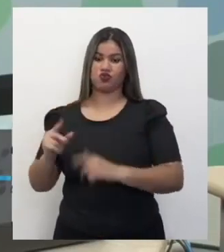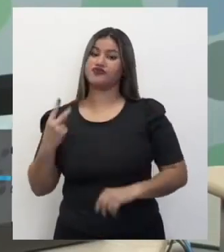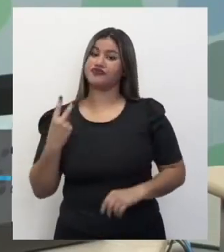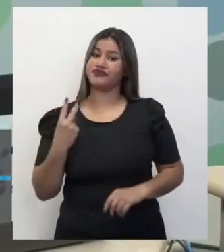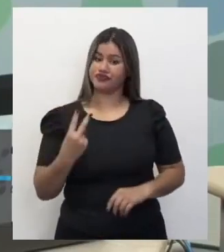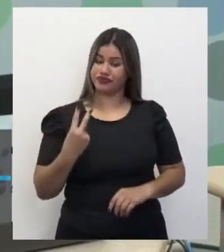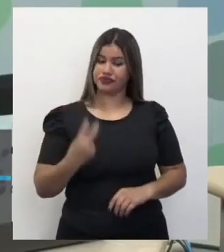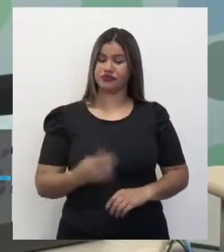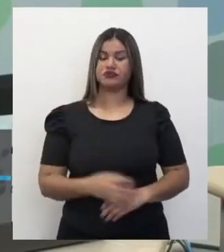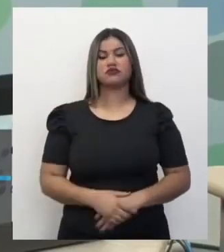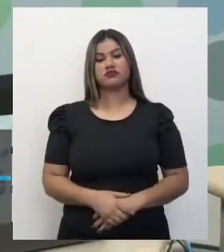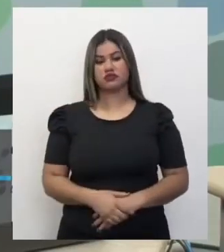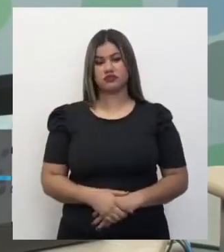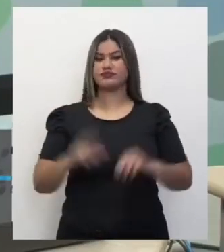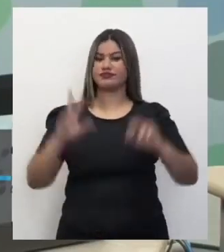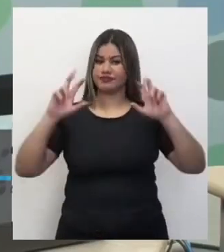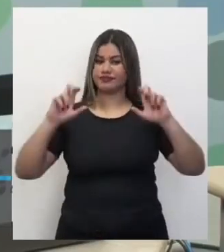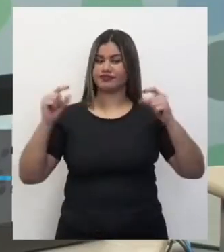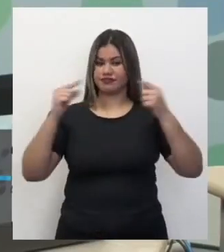colocou 2 mundos.